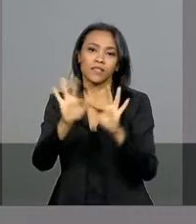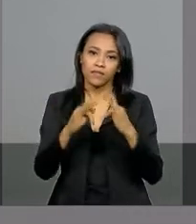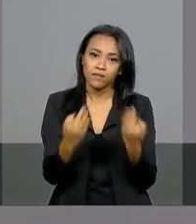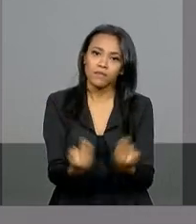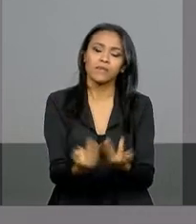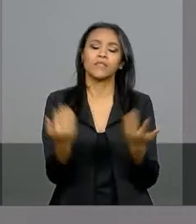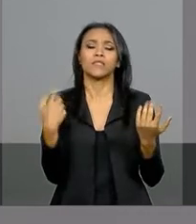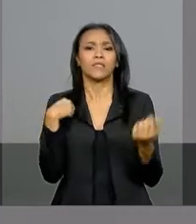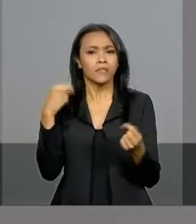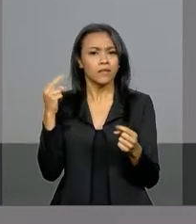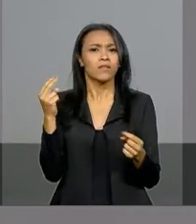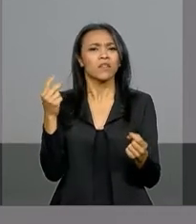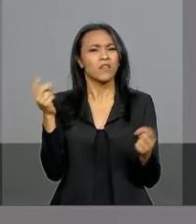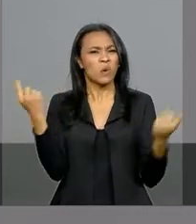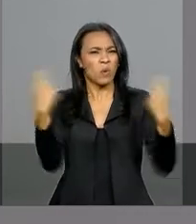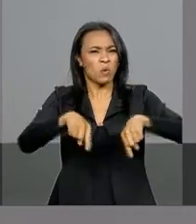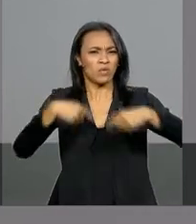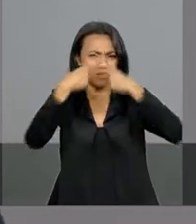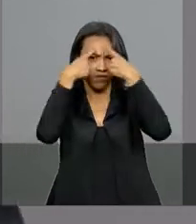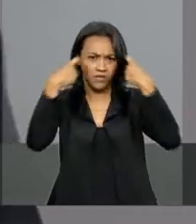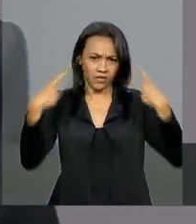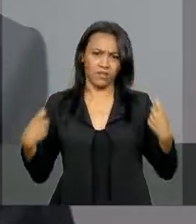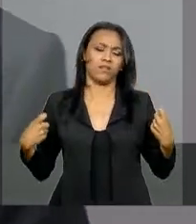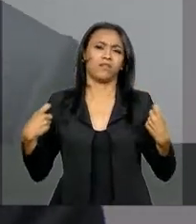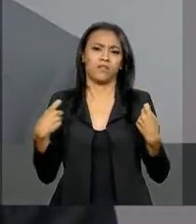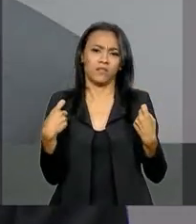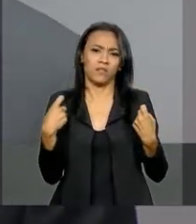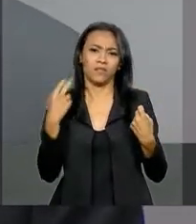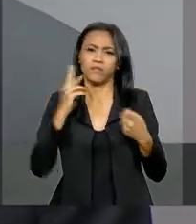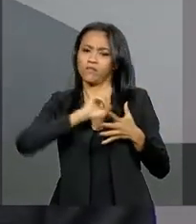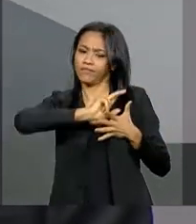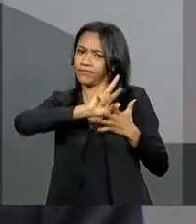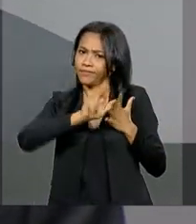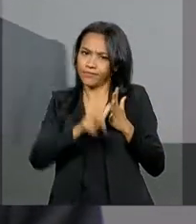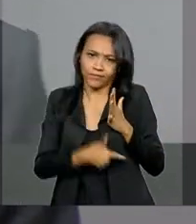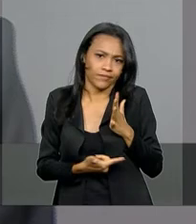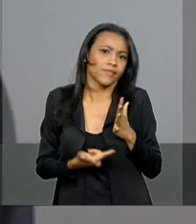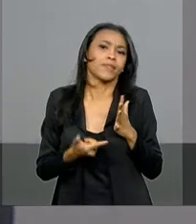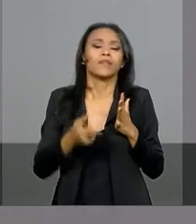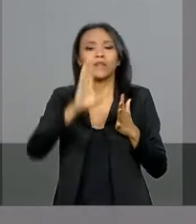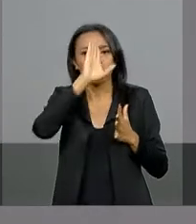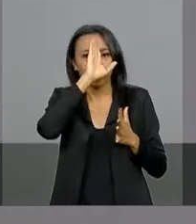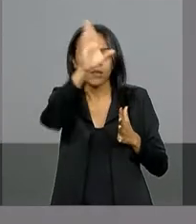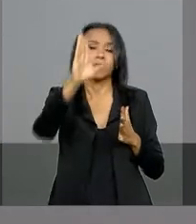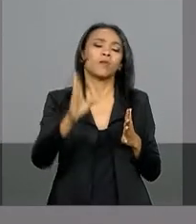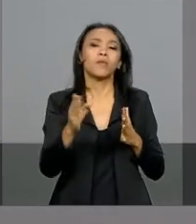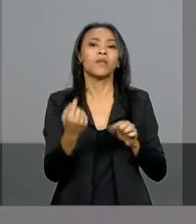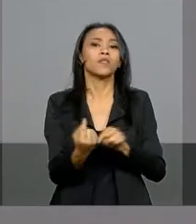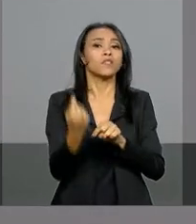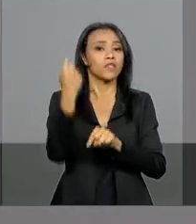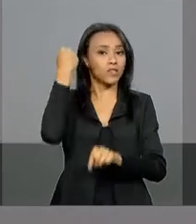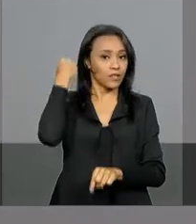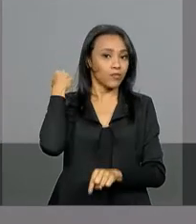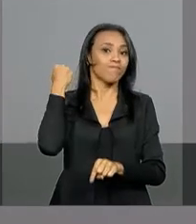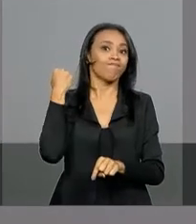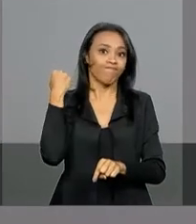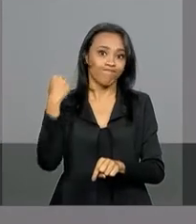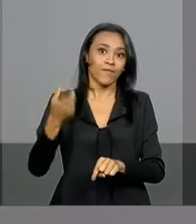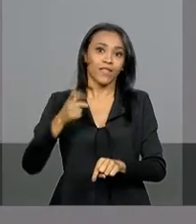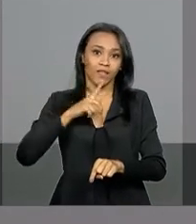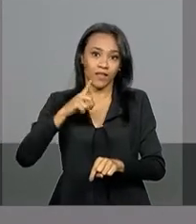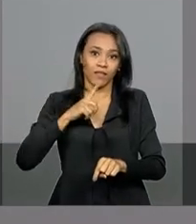combate à violência já de várias gestões e especialmente na gestão anterior à minha da